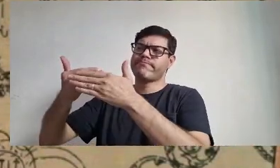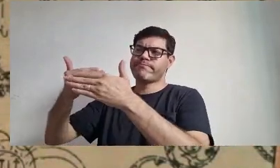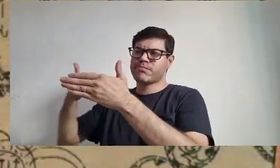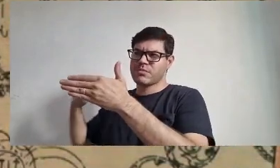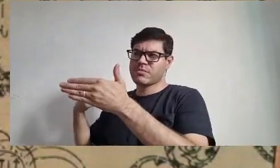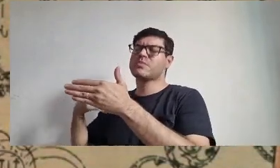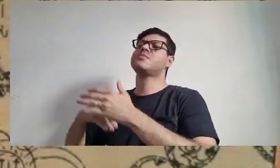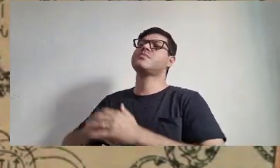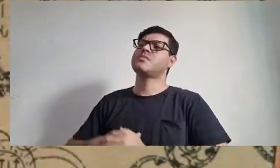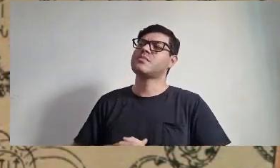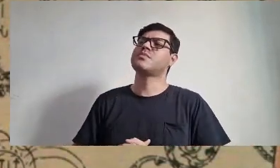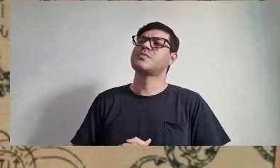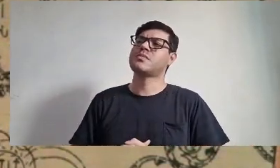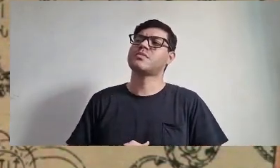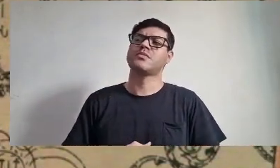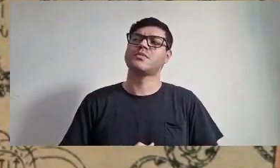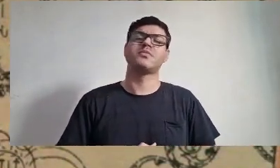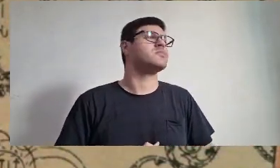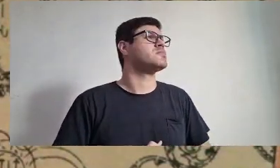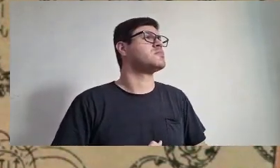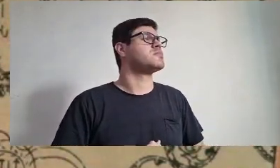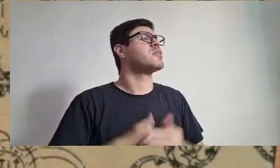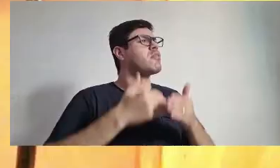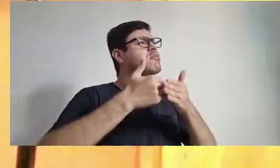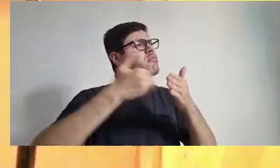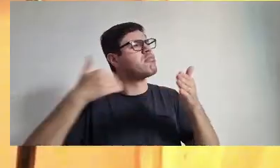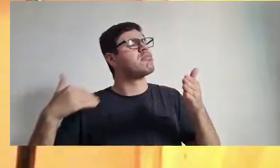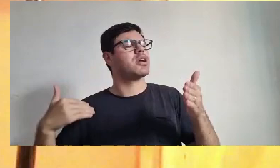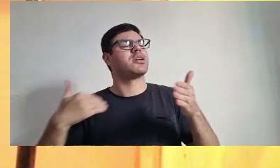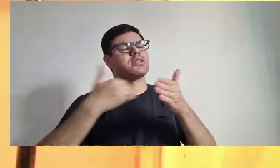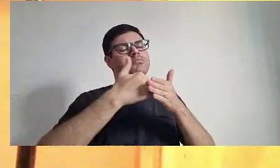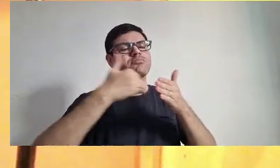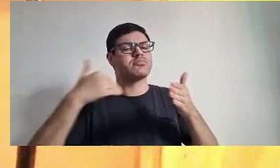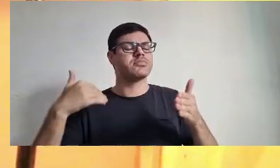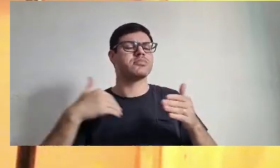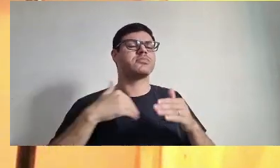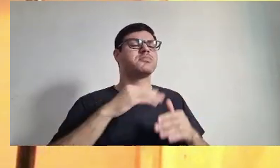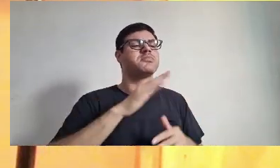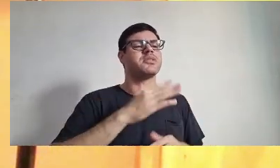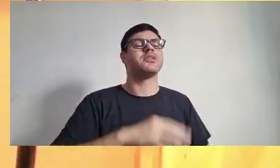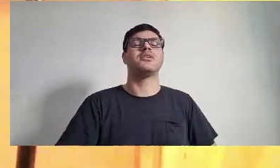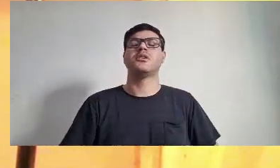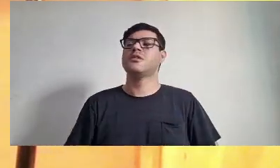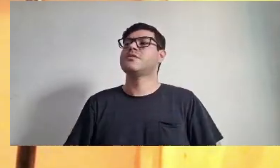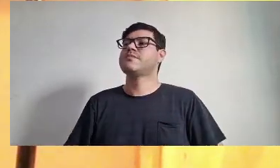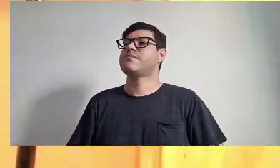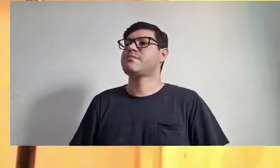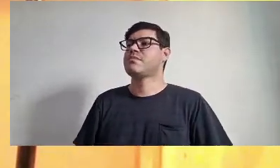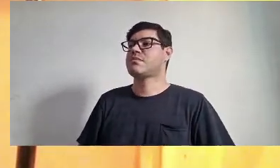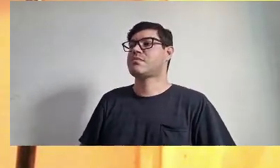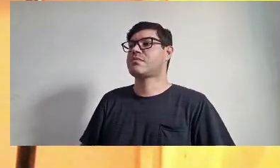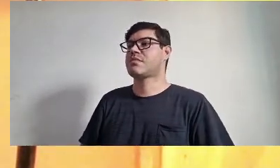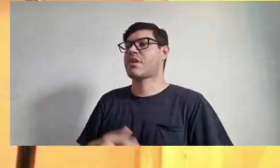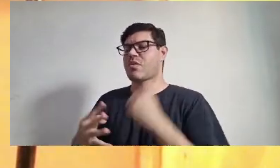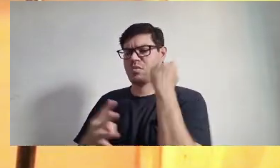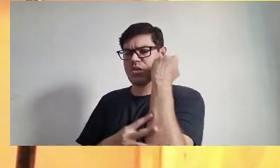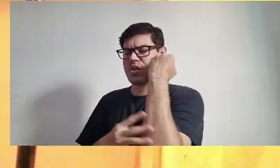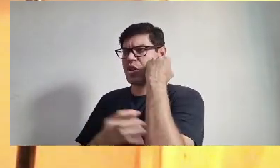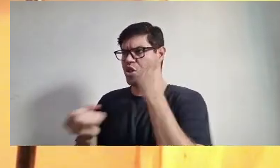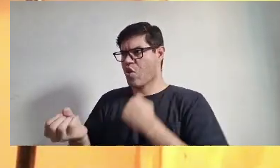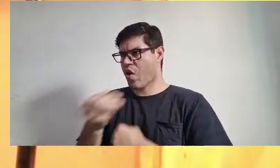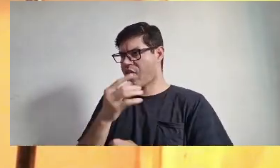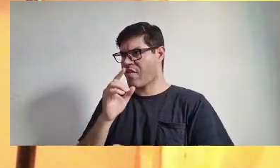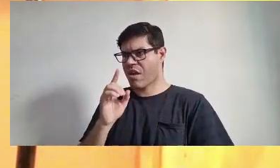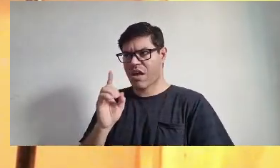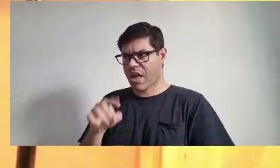antes. oficializou também lá, eu acho. Não, Bom, também não importa, né? É uma religião praticamente nova. Não